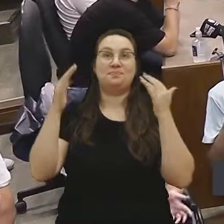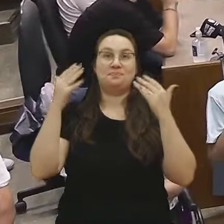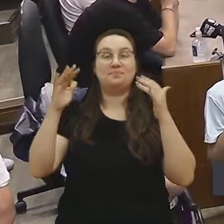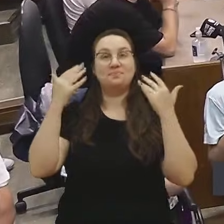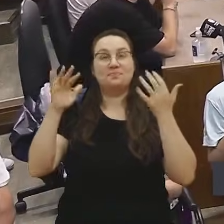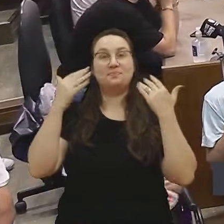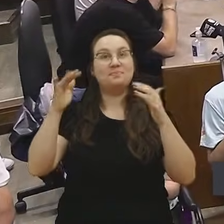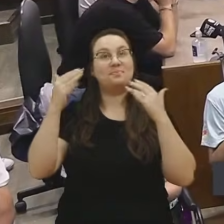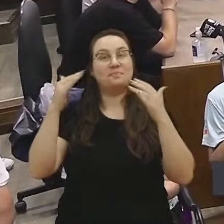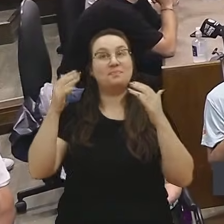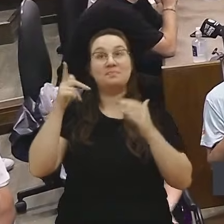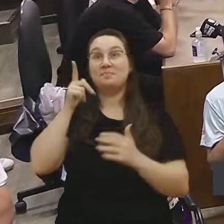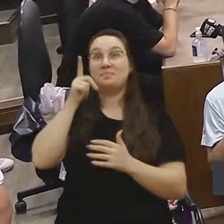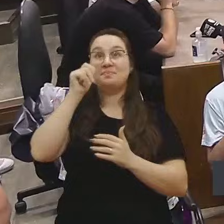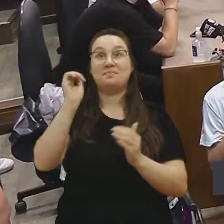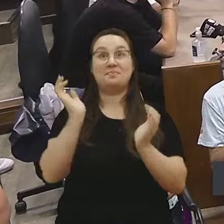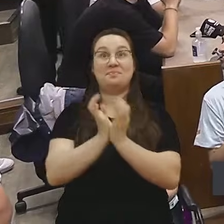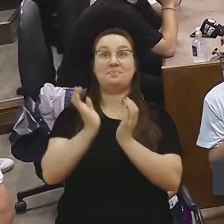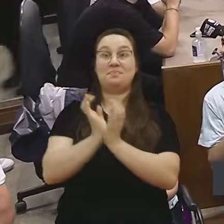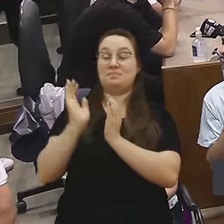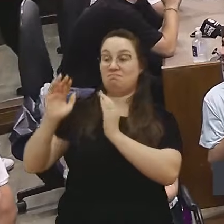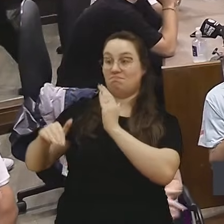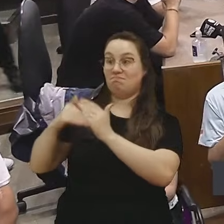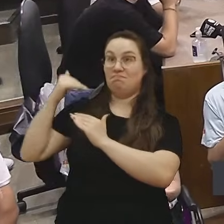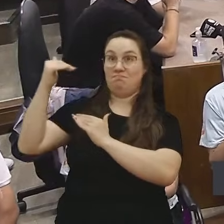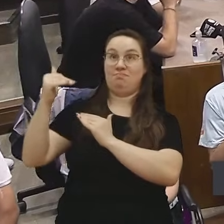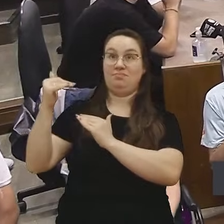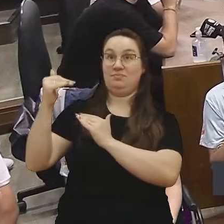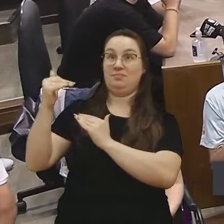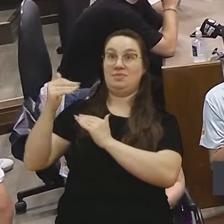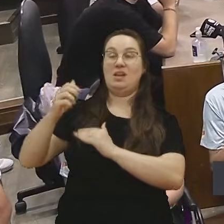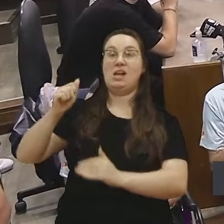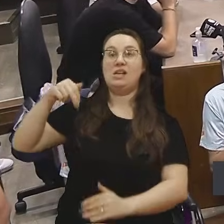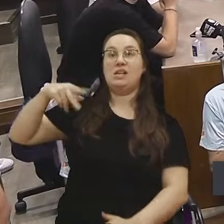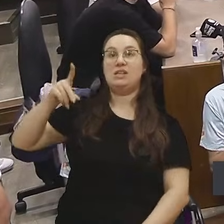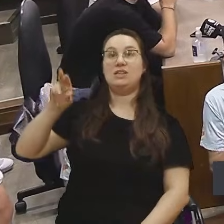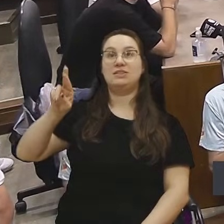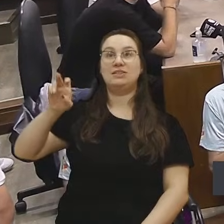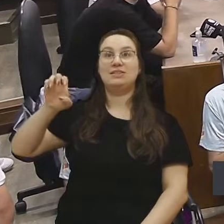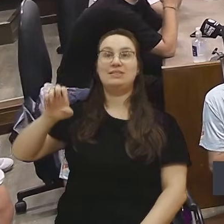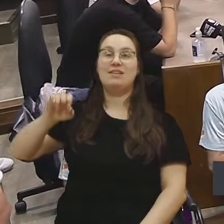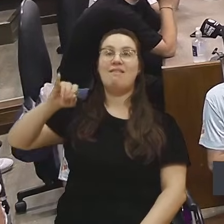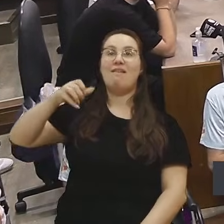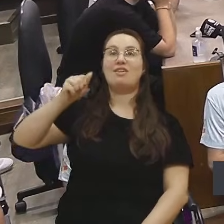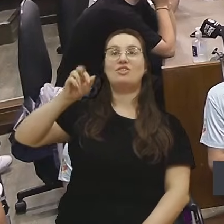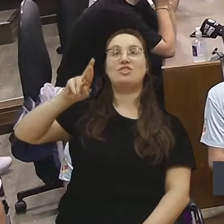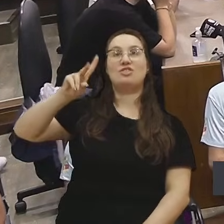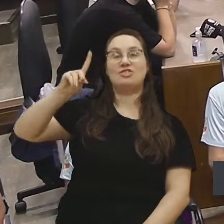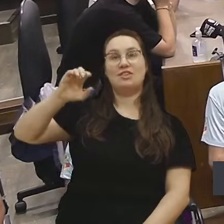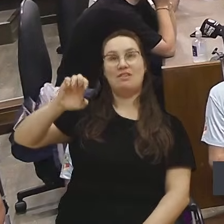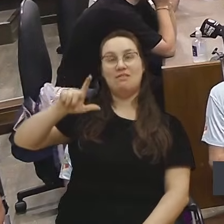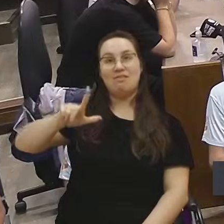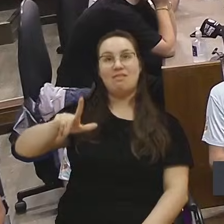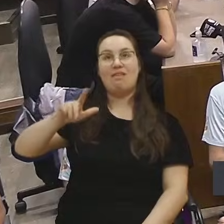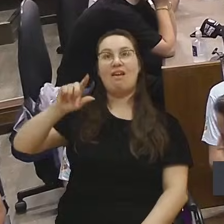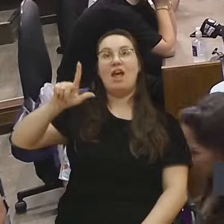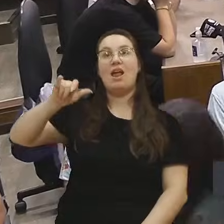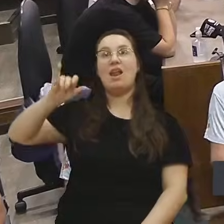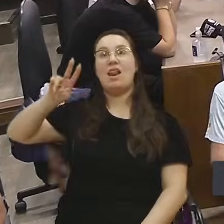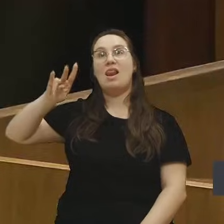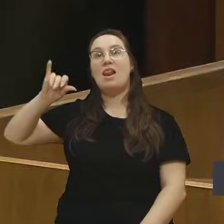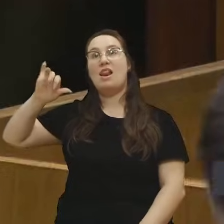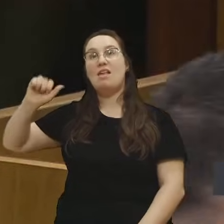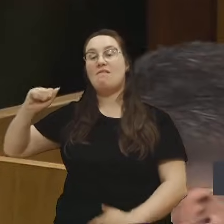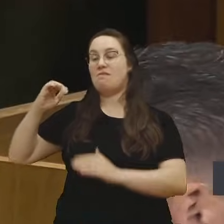Parabéns, então, aos vencedores da categoria, o André, o Jardel e a Lívia, no alto